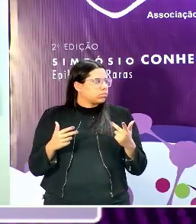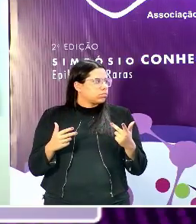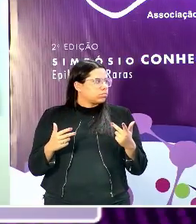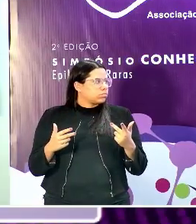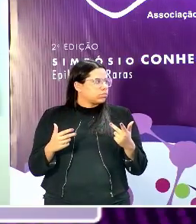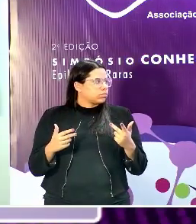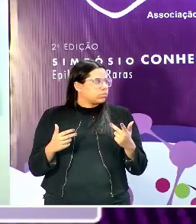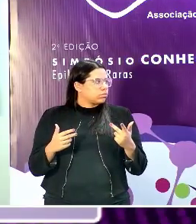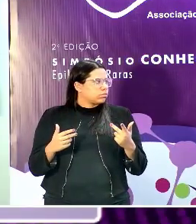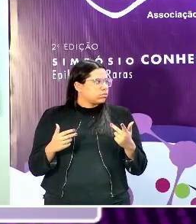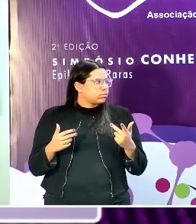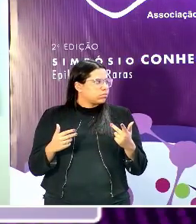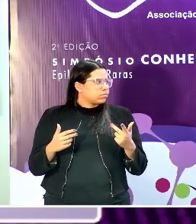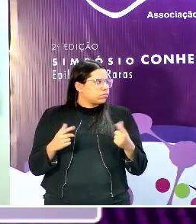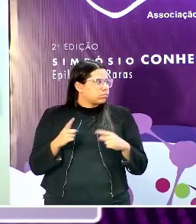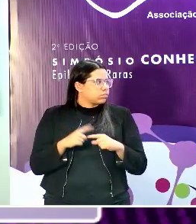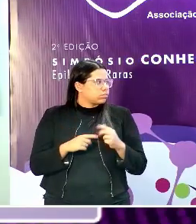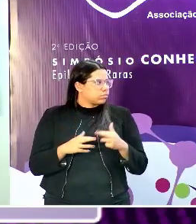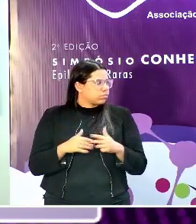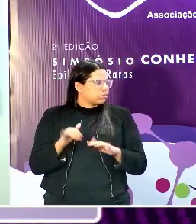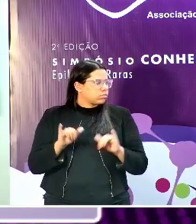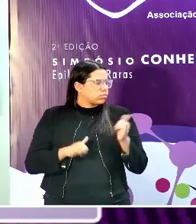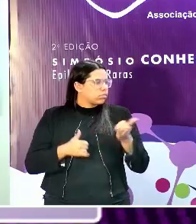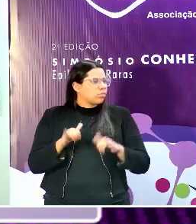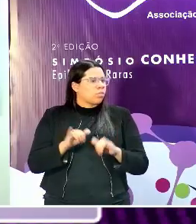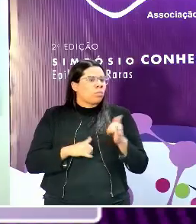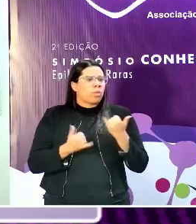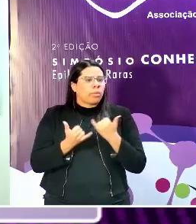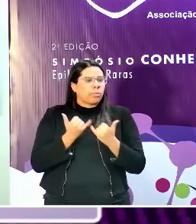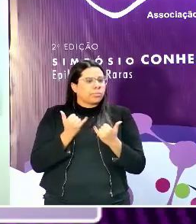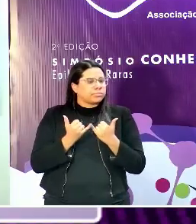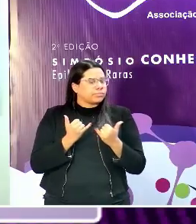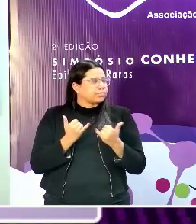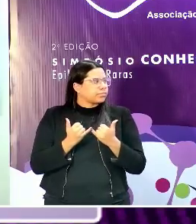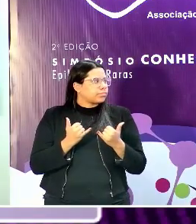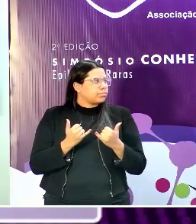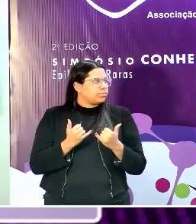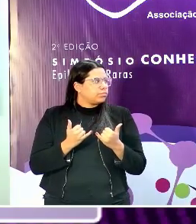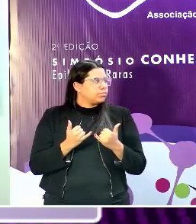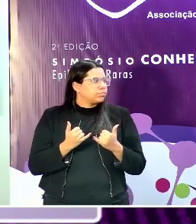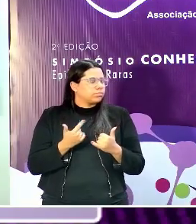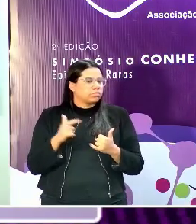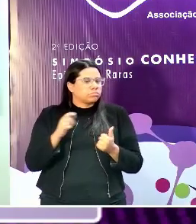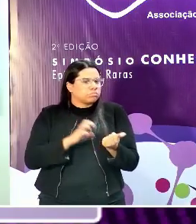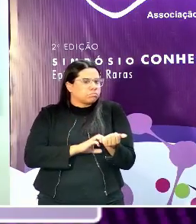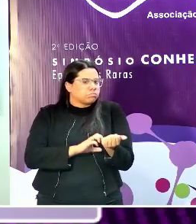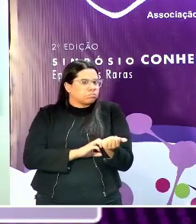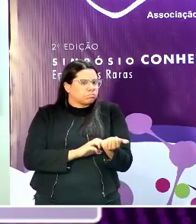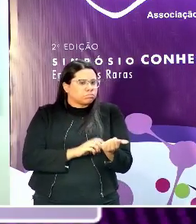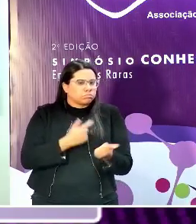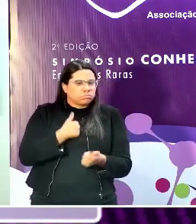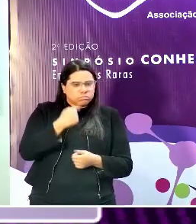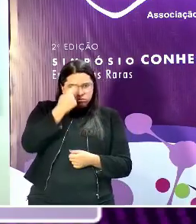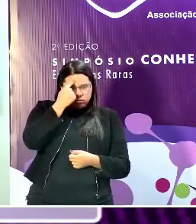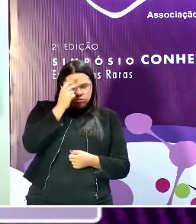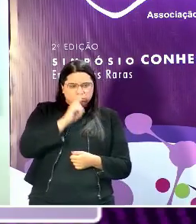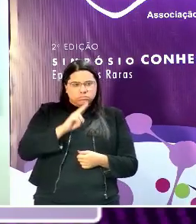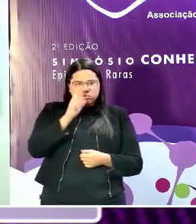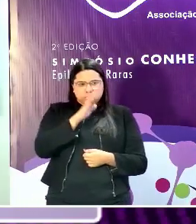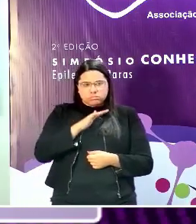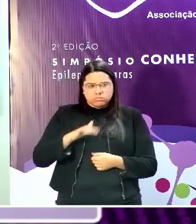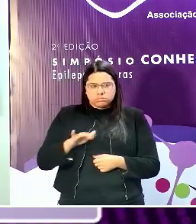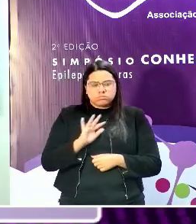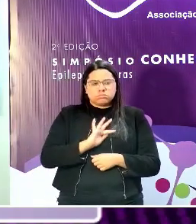quitosana, alguns produtos que eram biocompatíveis, até para não dar reação, né? Pensando no uso por